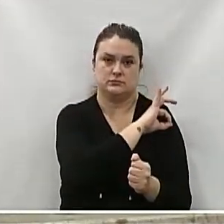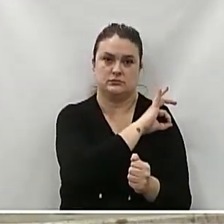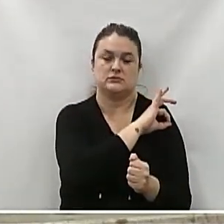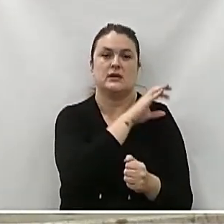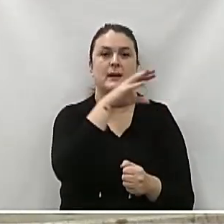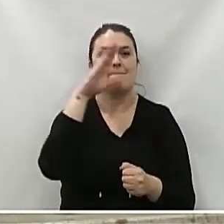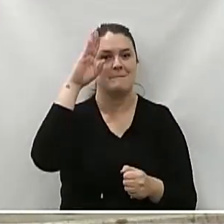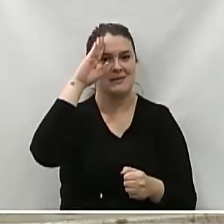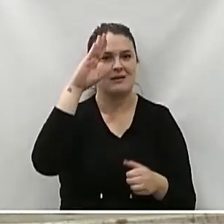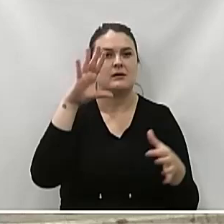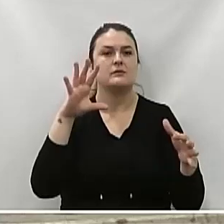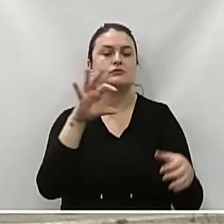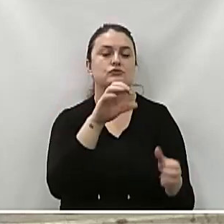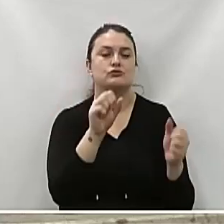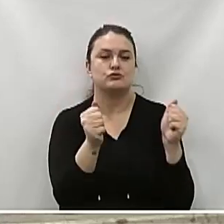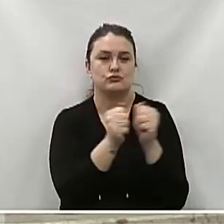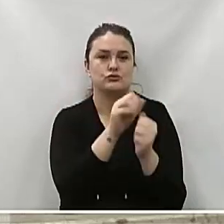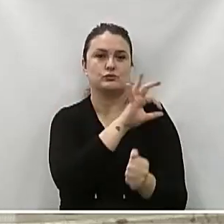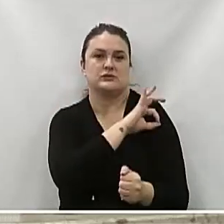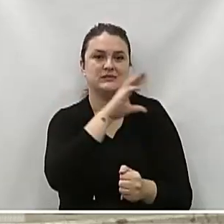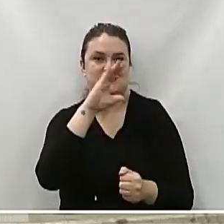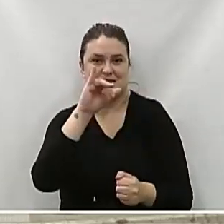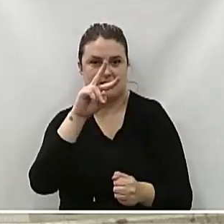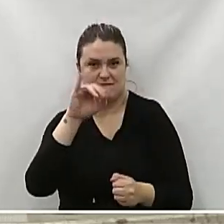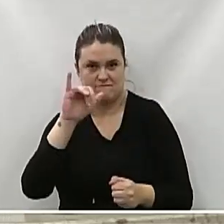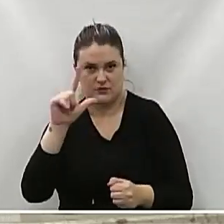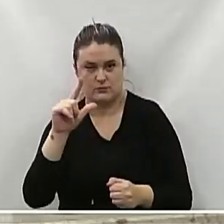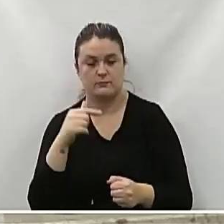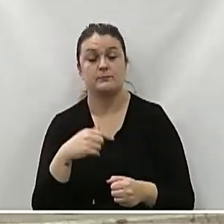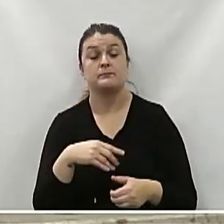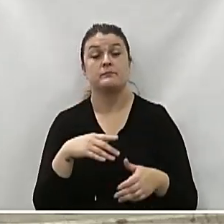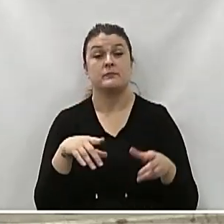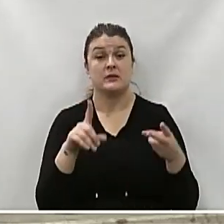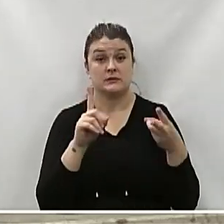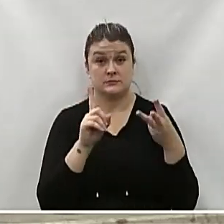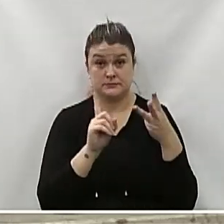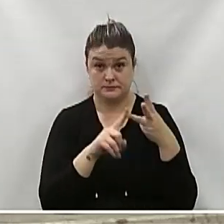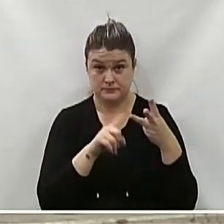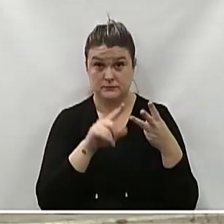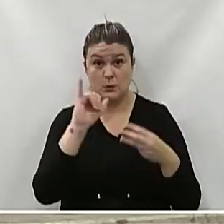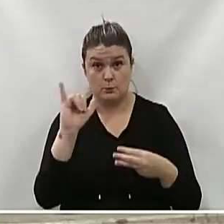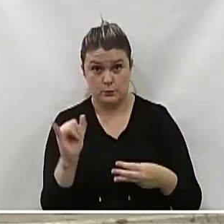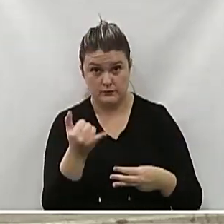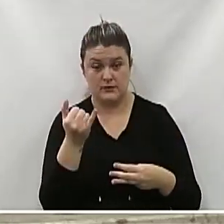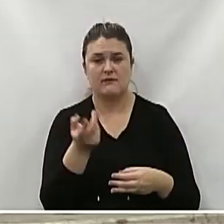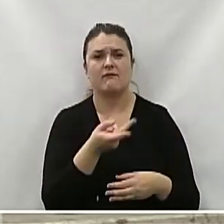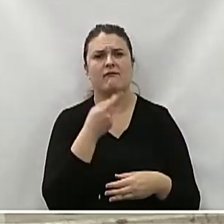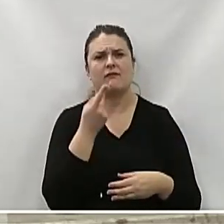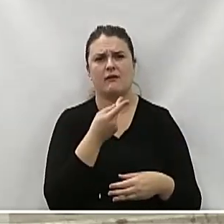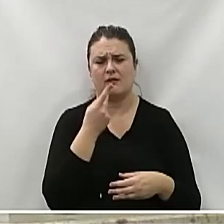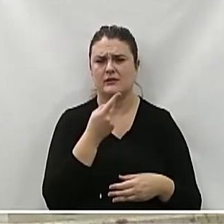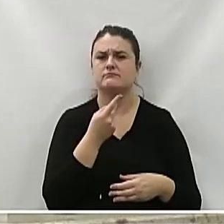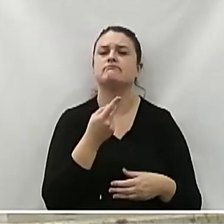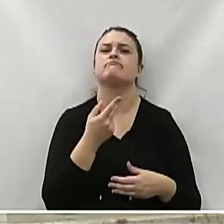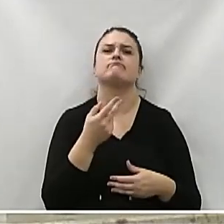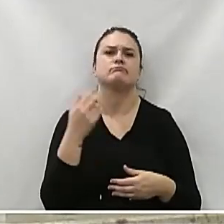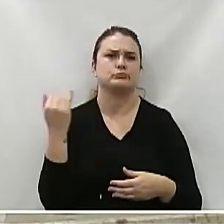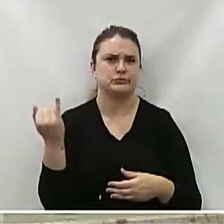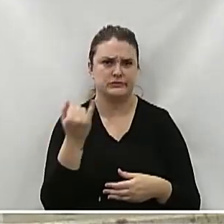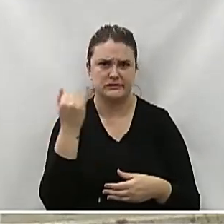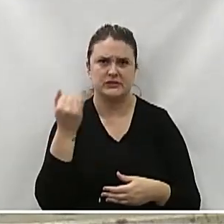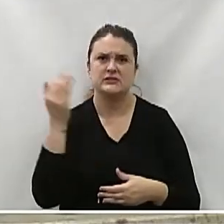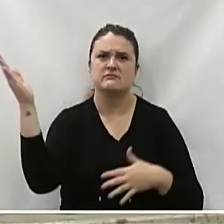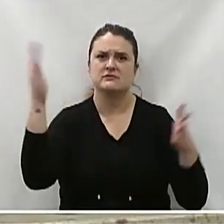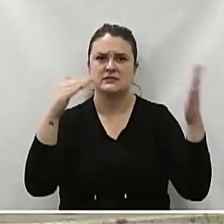polícia civil tenho certeza que dá certo quero também aproveitar na palavra livre dizer da importância da vinda de